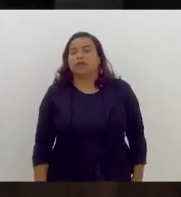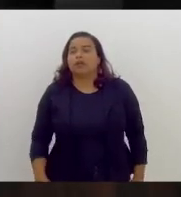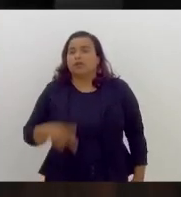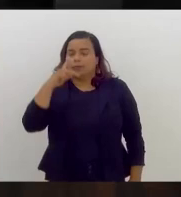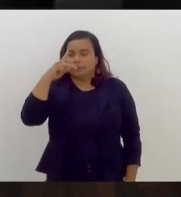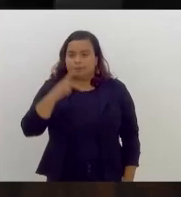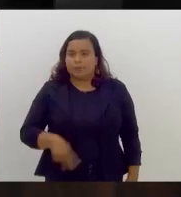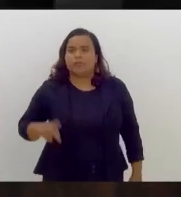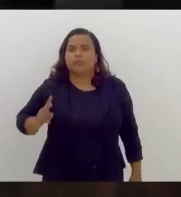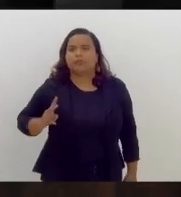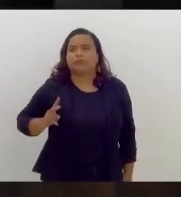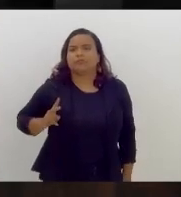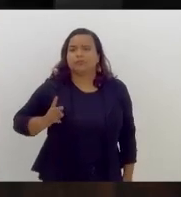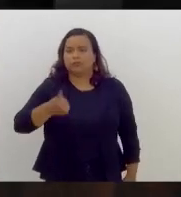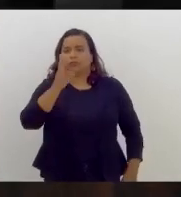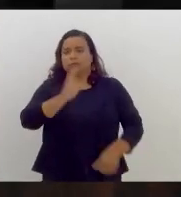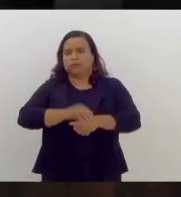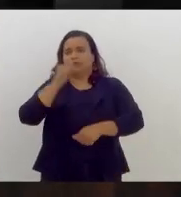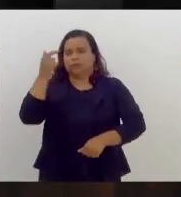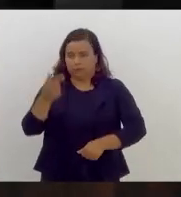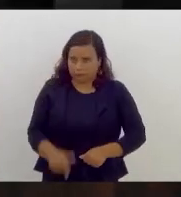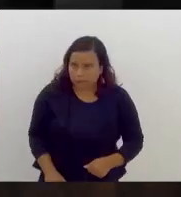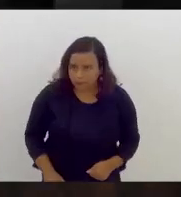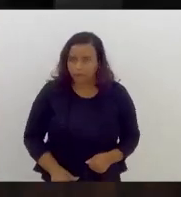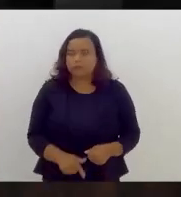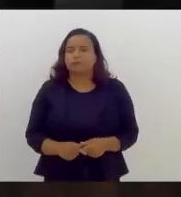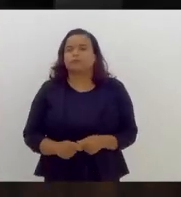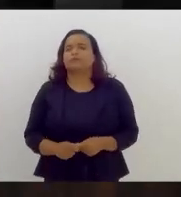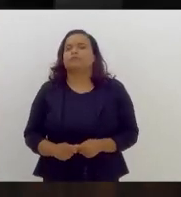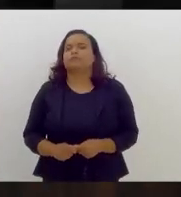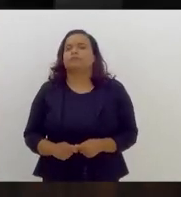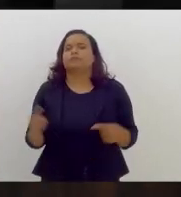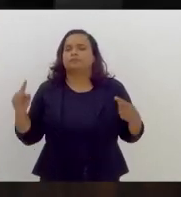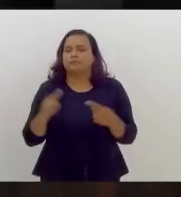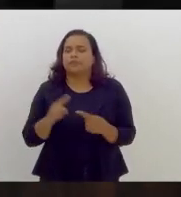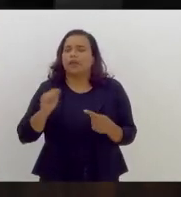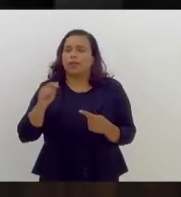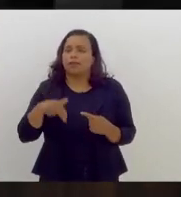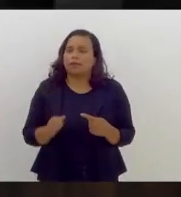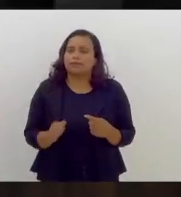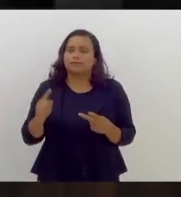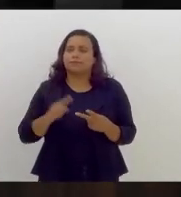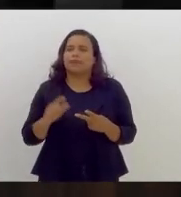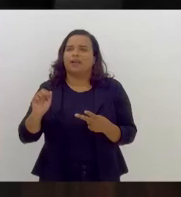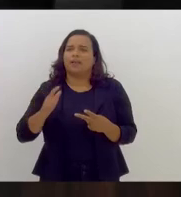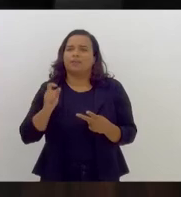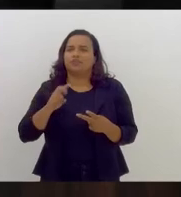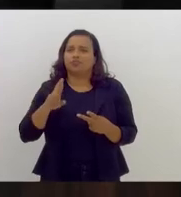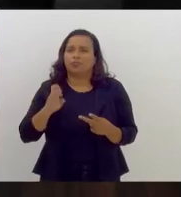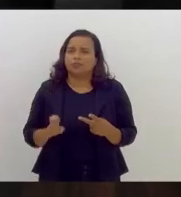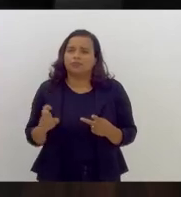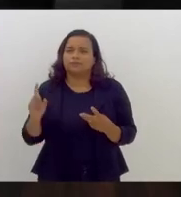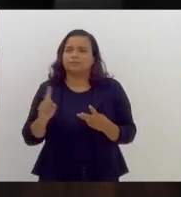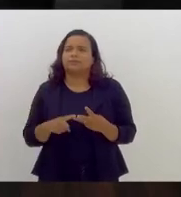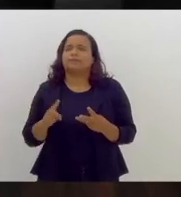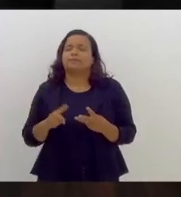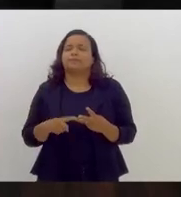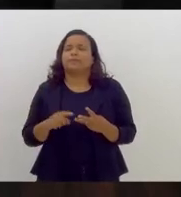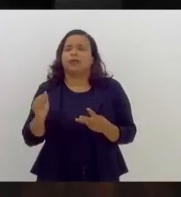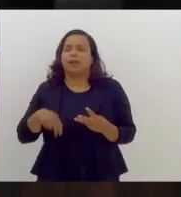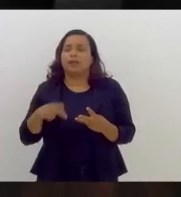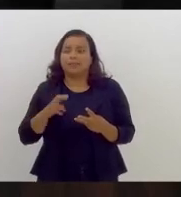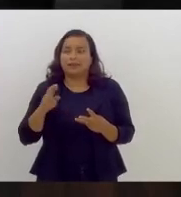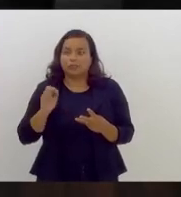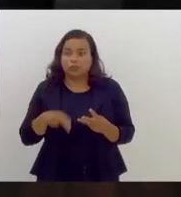Presidência irá proceder à segunda chamada. Alana Passos, Alexandre Freitas,